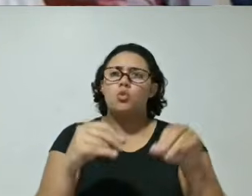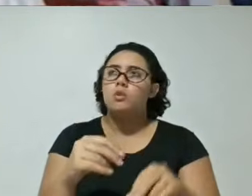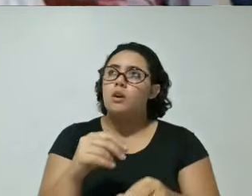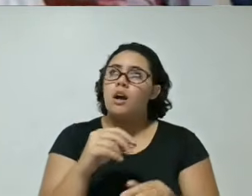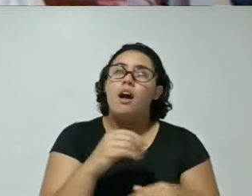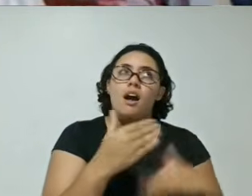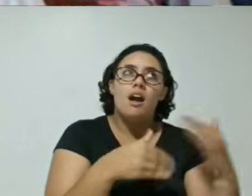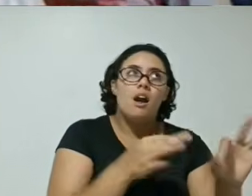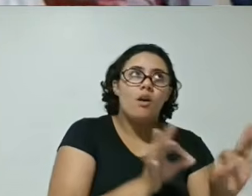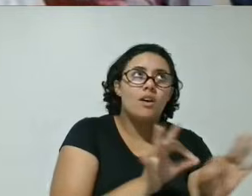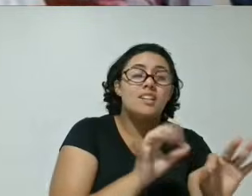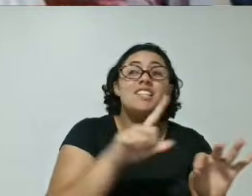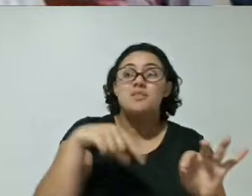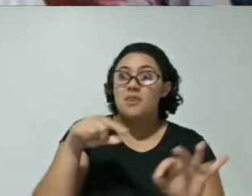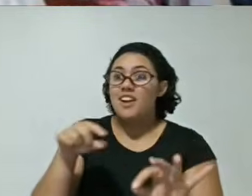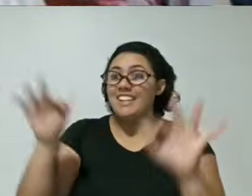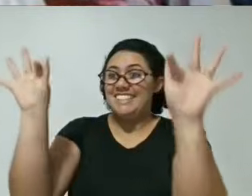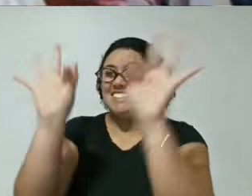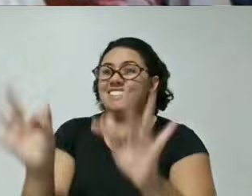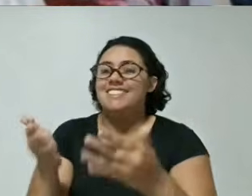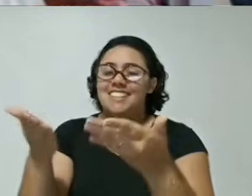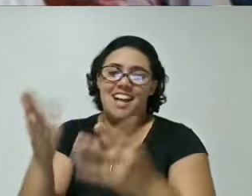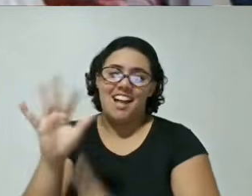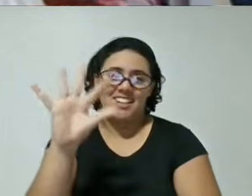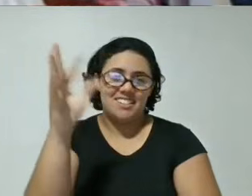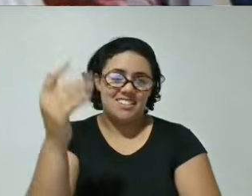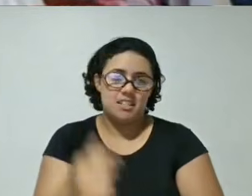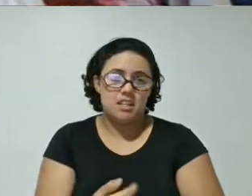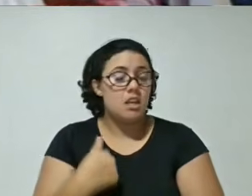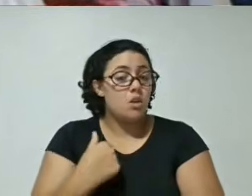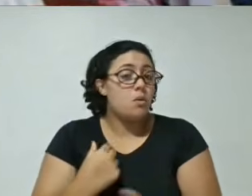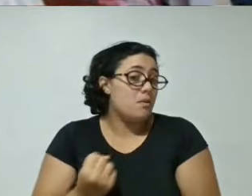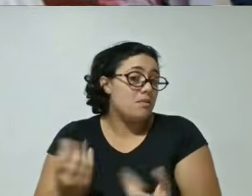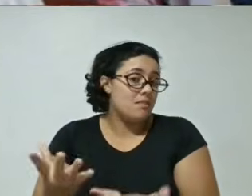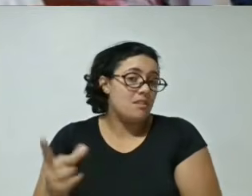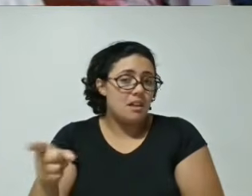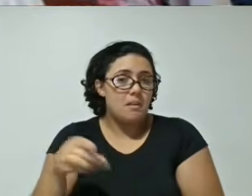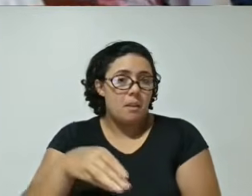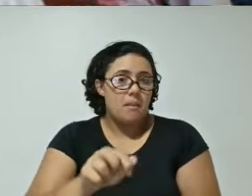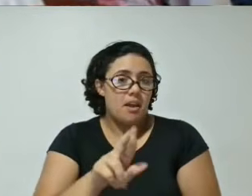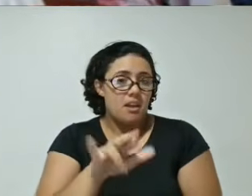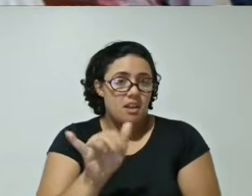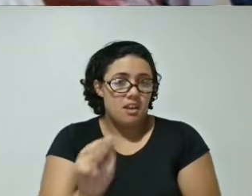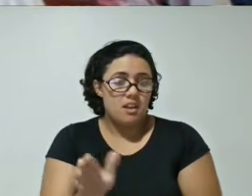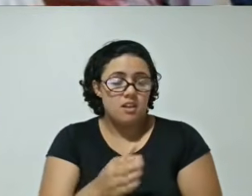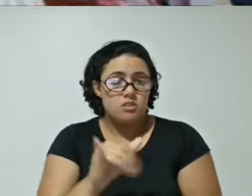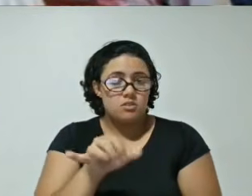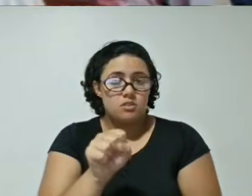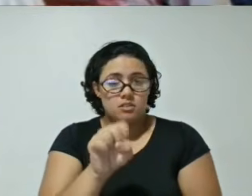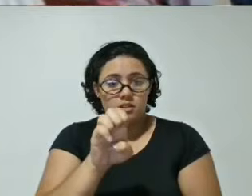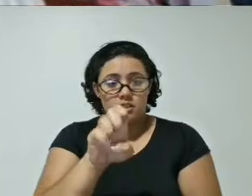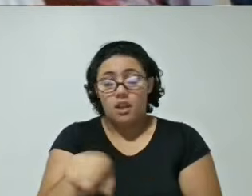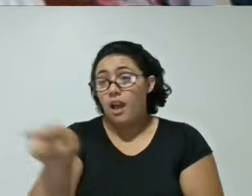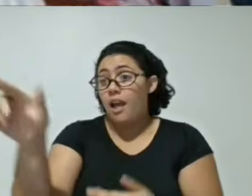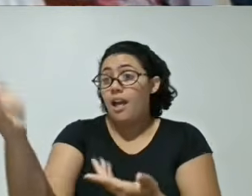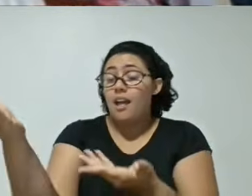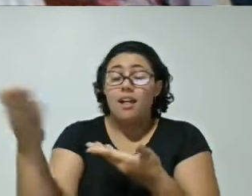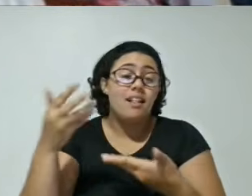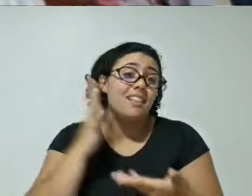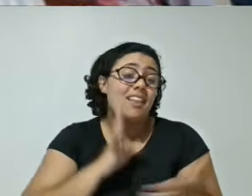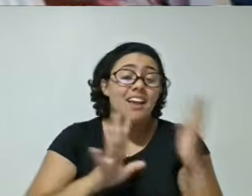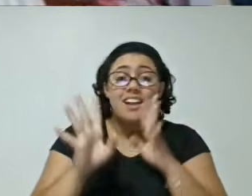nessa disponibilidade. E eu acho que foi isso que eu passei para a Maria José, porque ela foi tão feliz com essa chegada, e foi tão legal essa recepção que ela fez comigo, que no